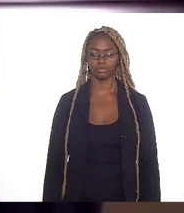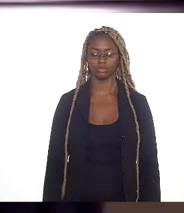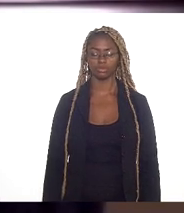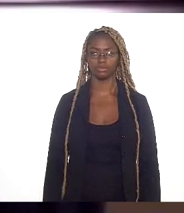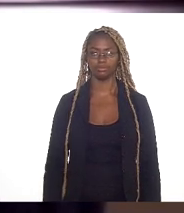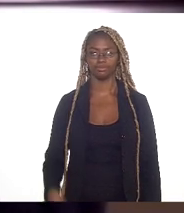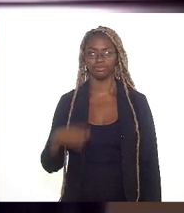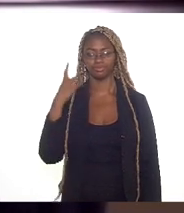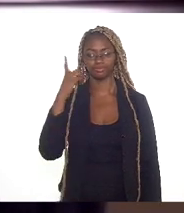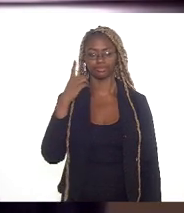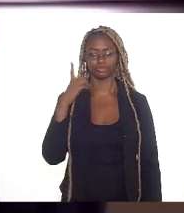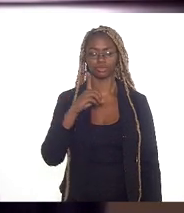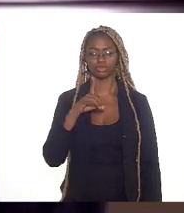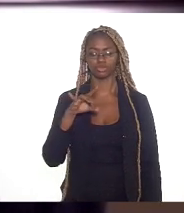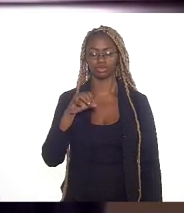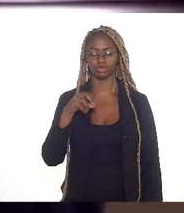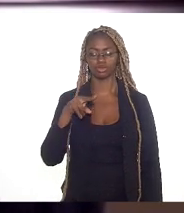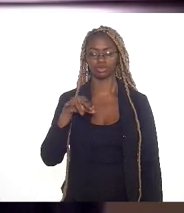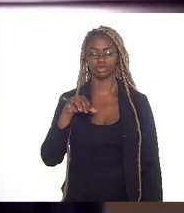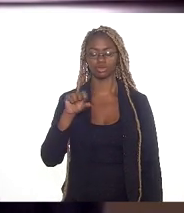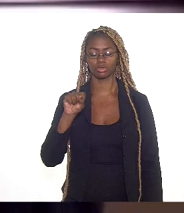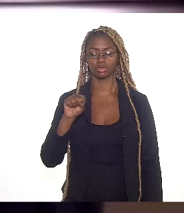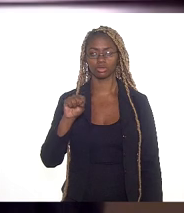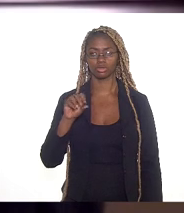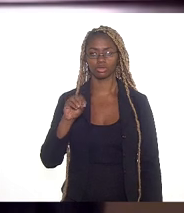Deputado Dionísio Lins.